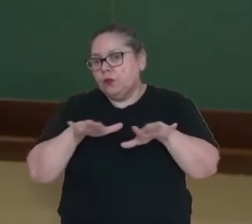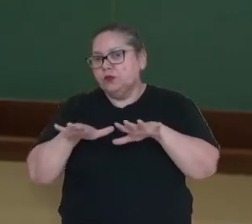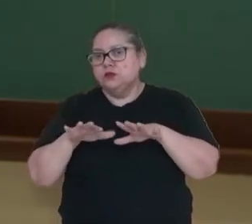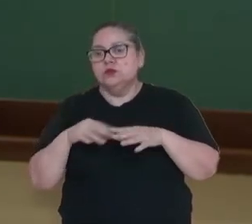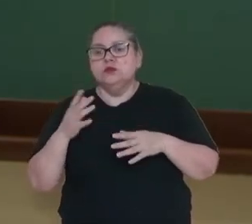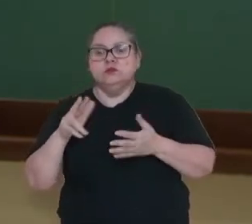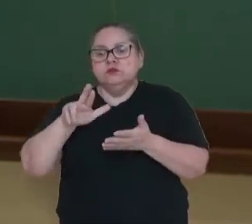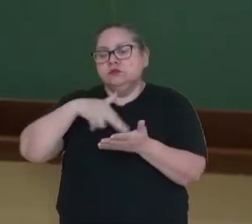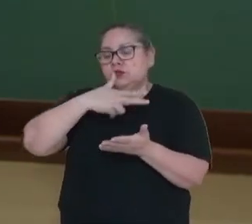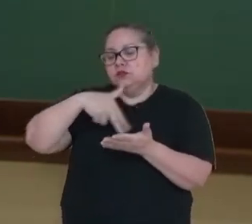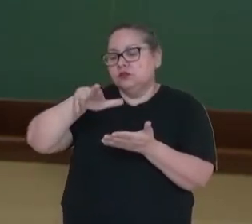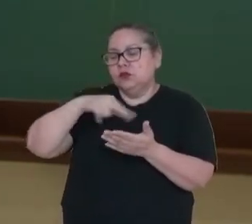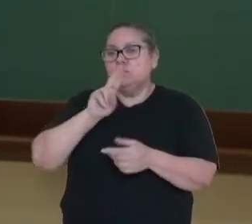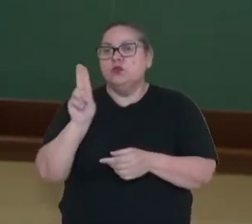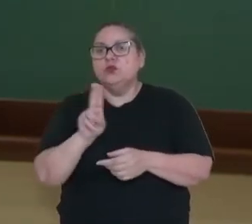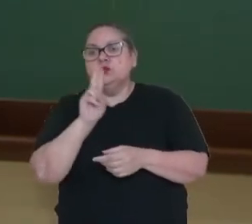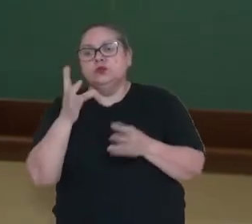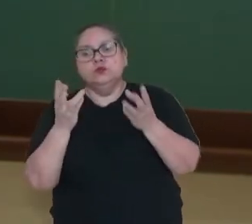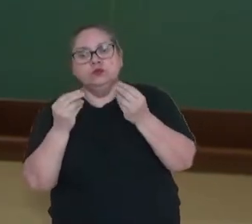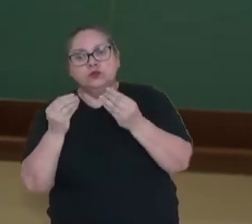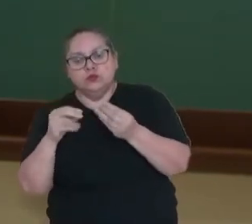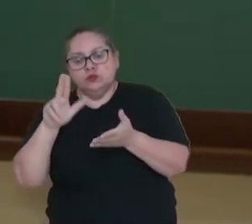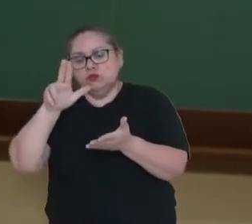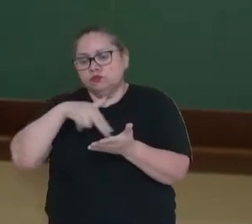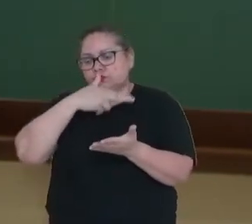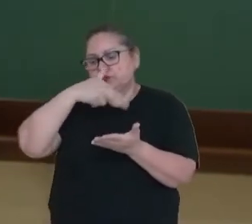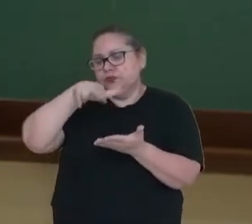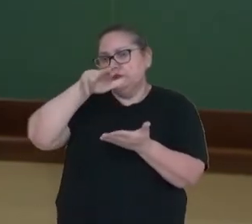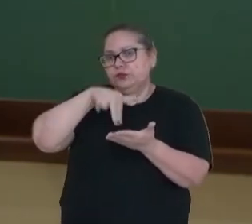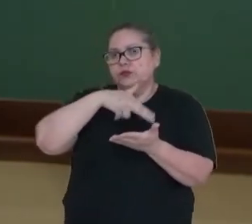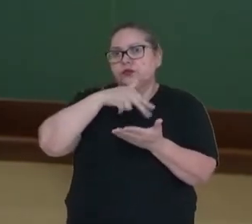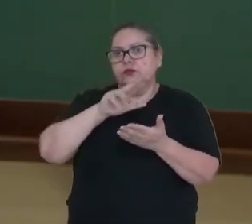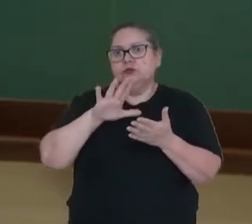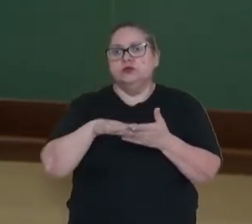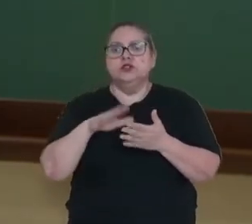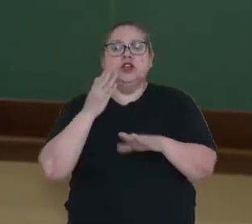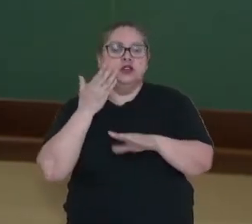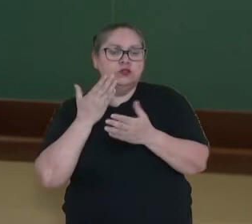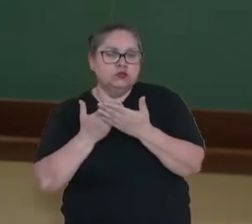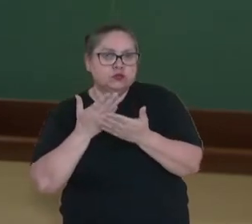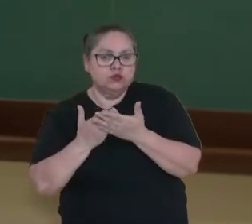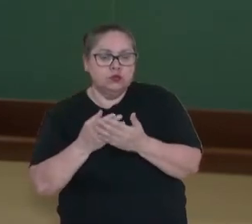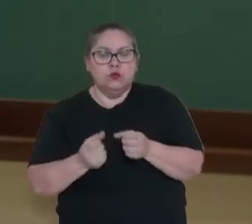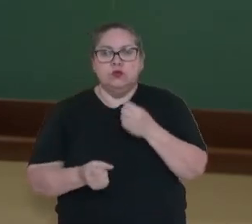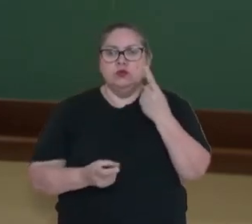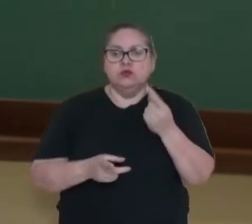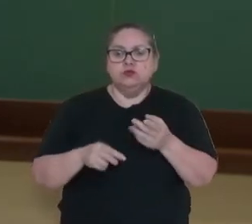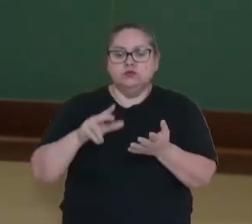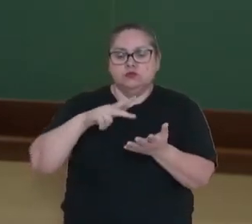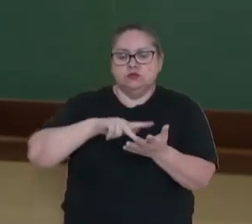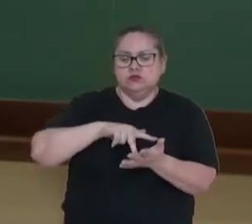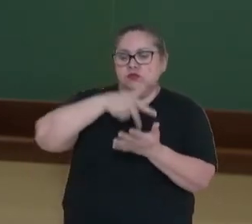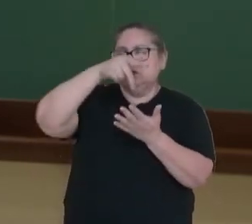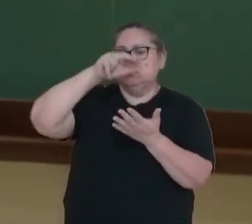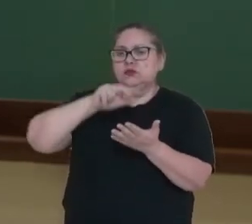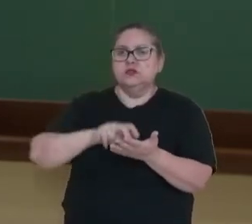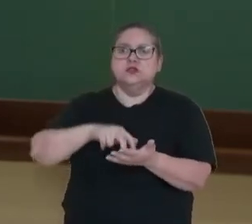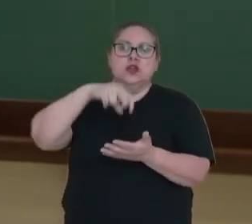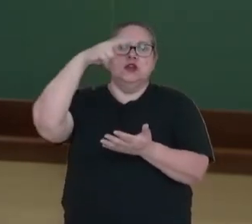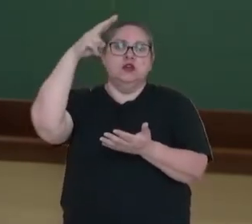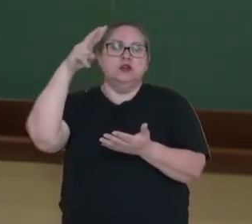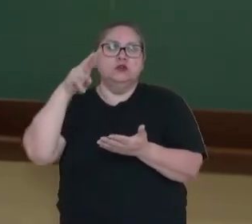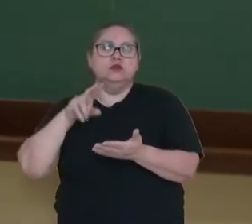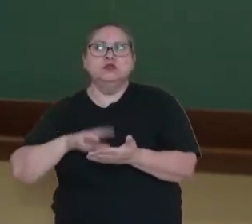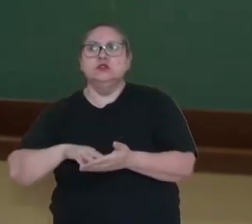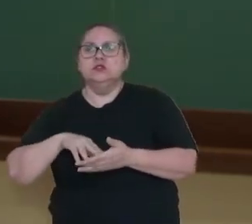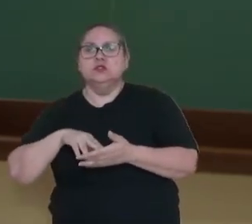quando dançamos, utilizamos muitos movimentos, né? A gente já estudou alguns, os giros, os saltos,